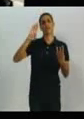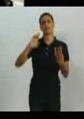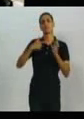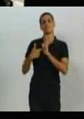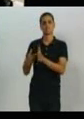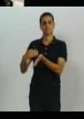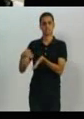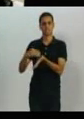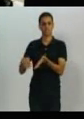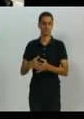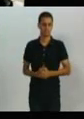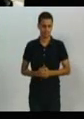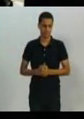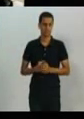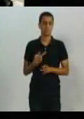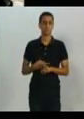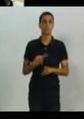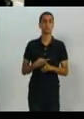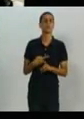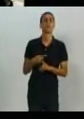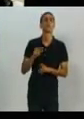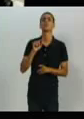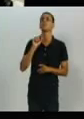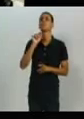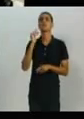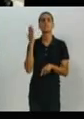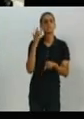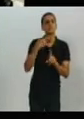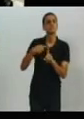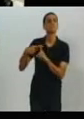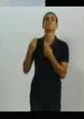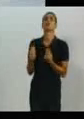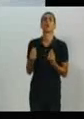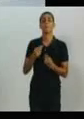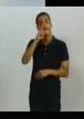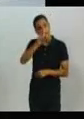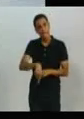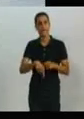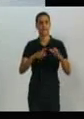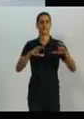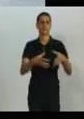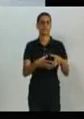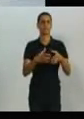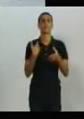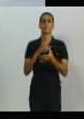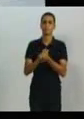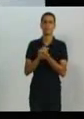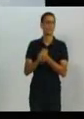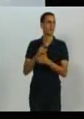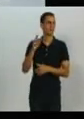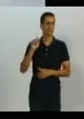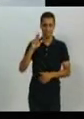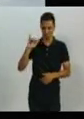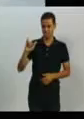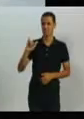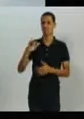isso, quem ganha realmente é a comunidade daquele bairro. Quero comentar nosso grande parceiro ali, tem mais foto lá, né,